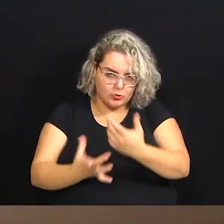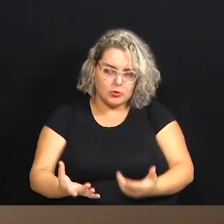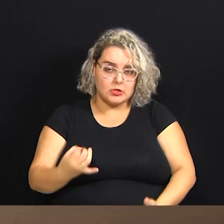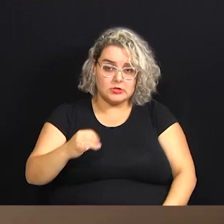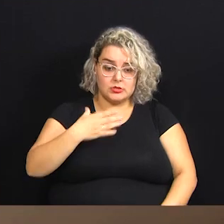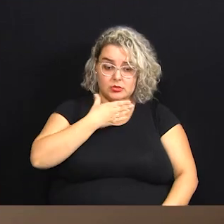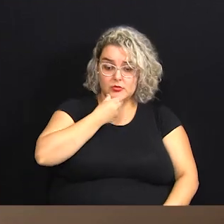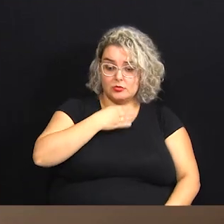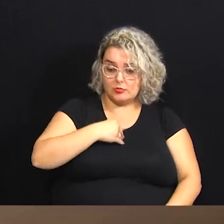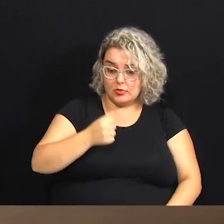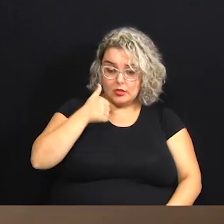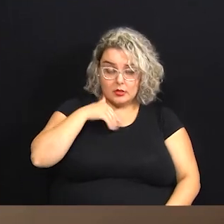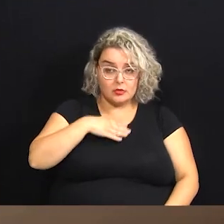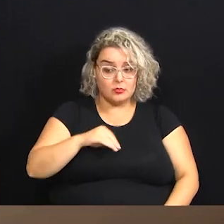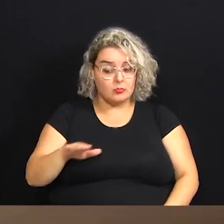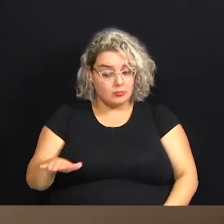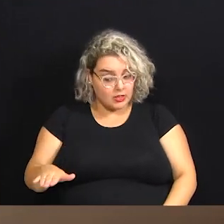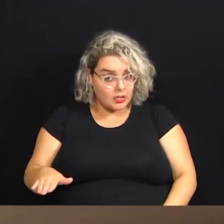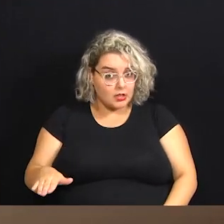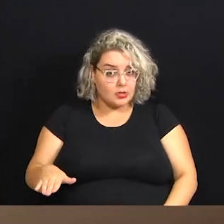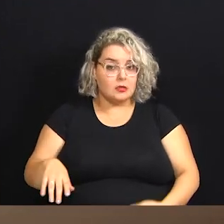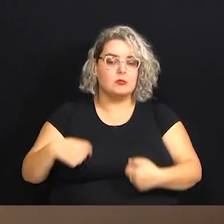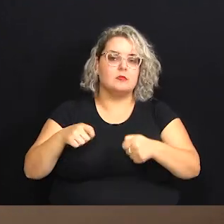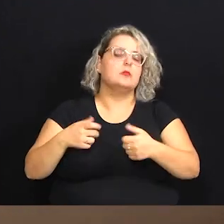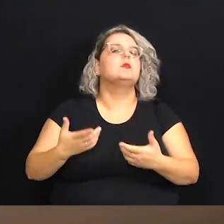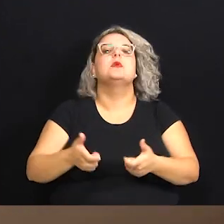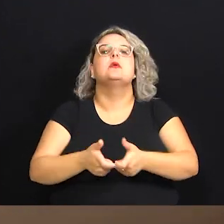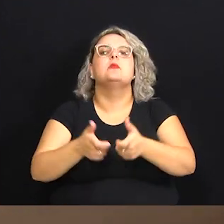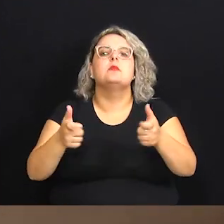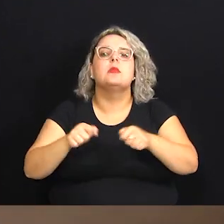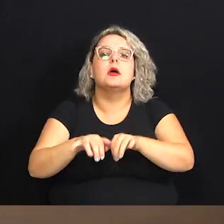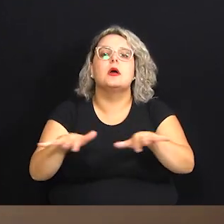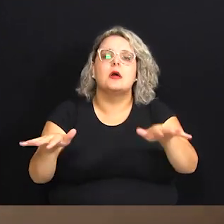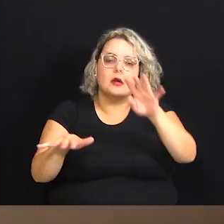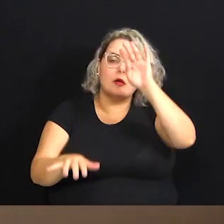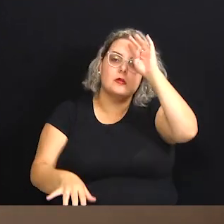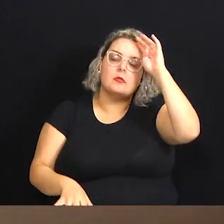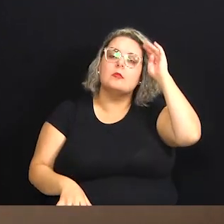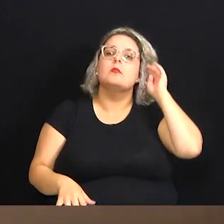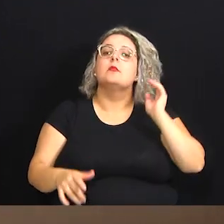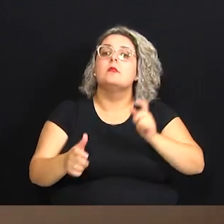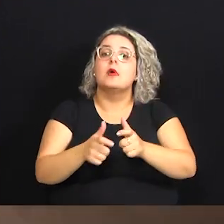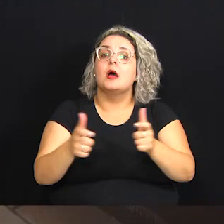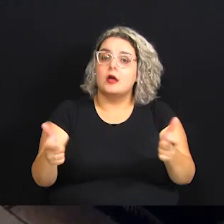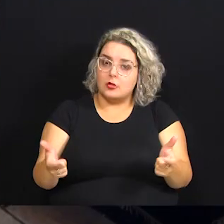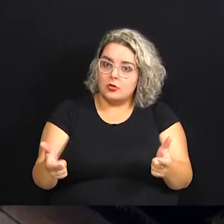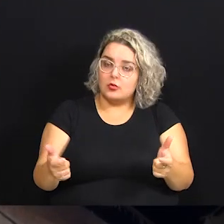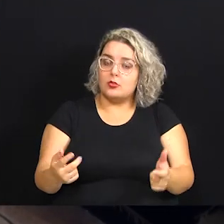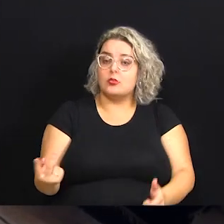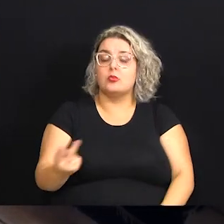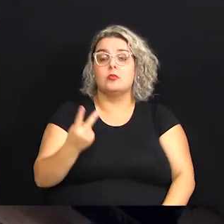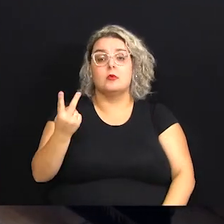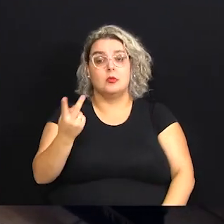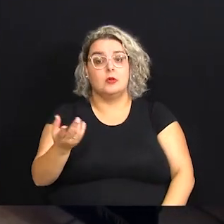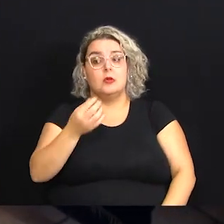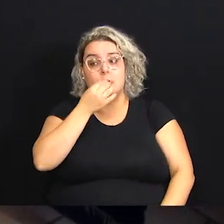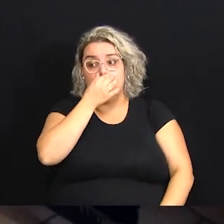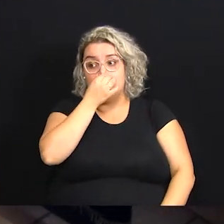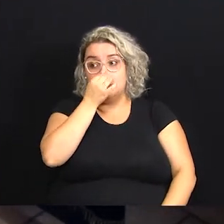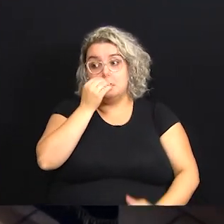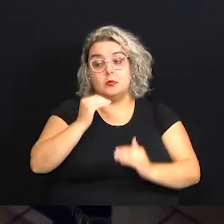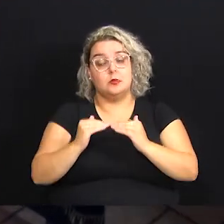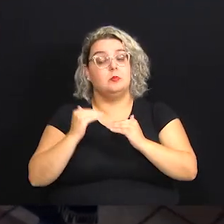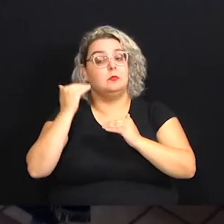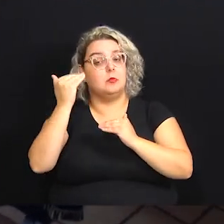tiver filhos muito pequenos, eu preciso ter uma cobertura mais ampla, uma cobertura maior, com um valor